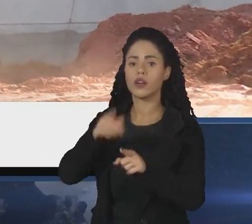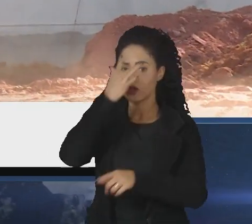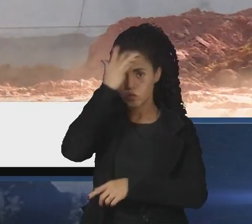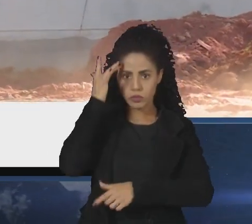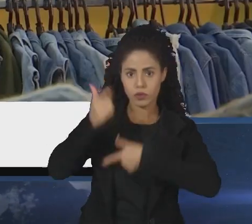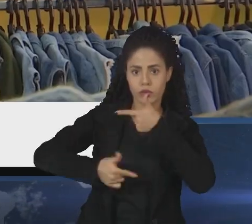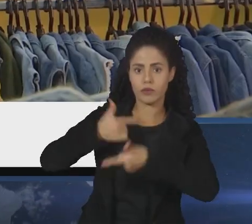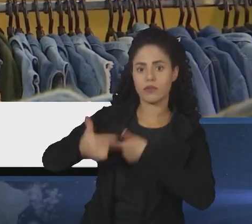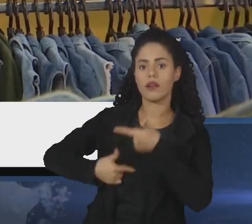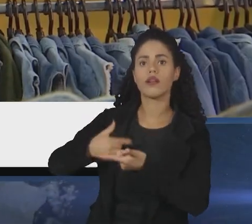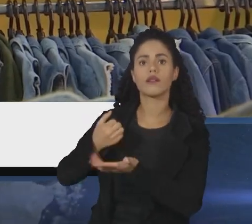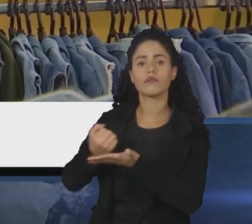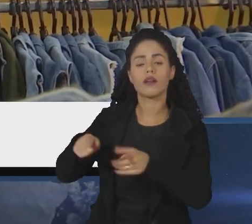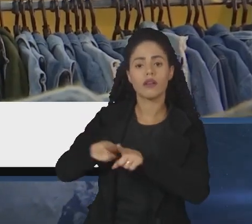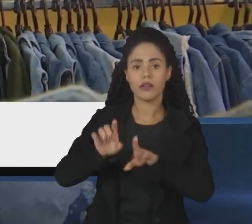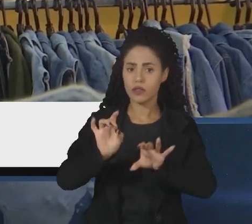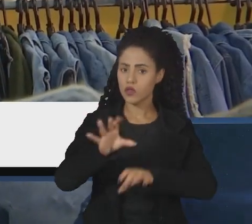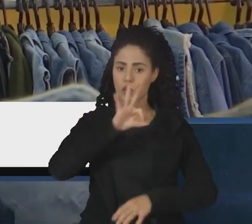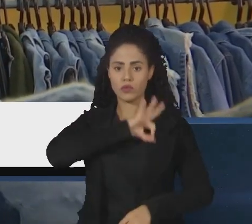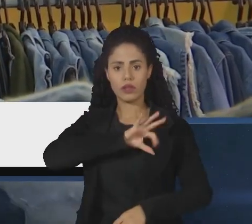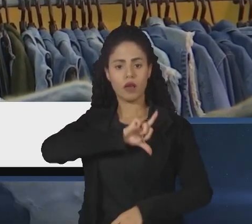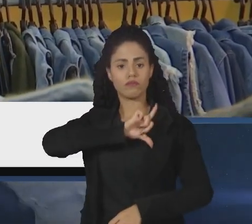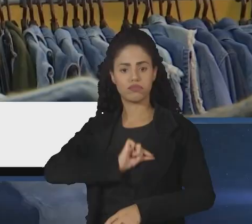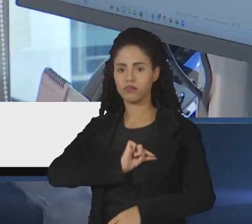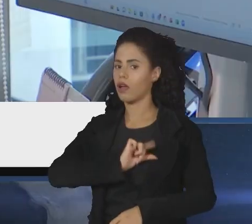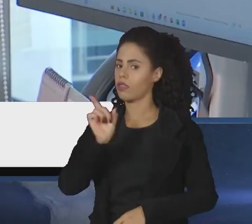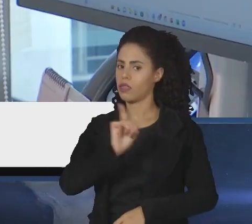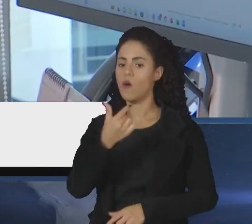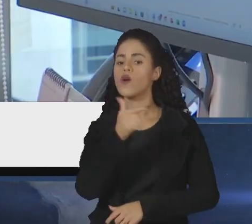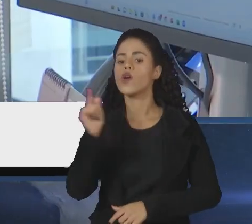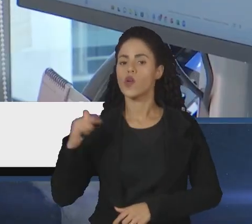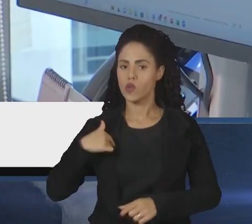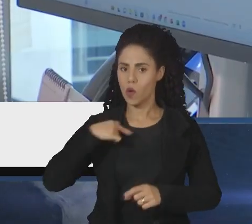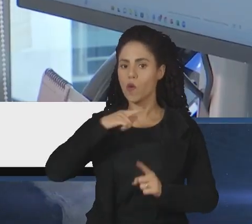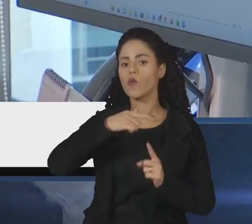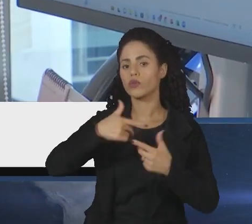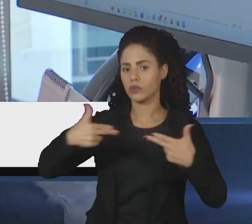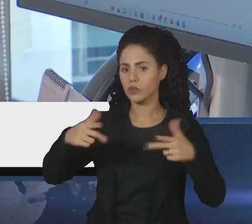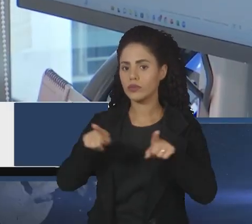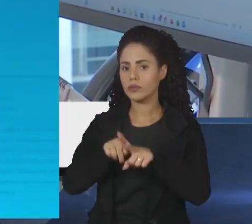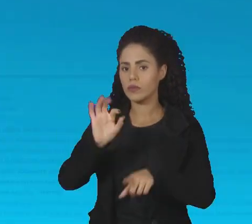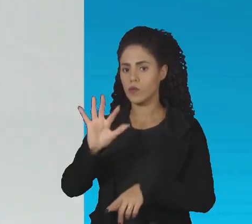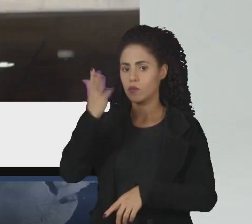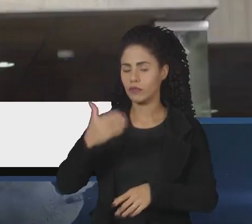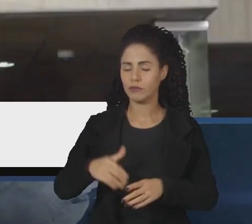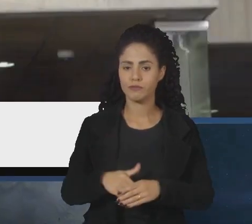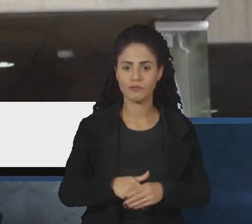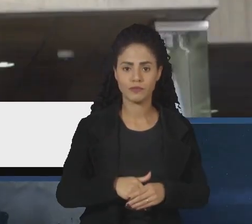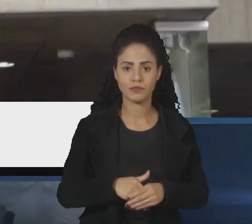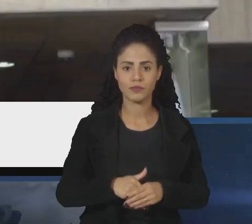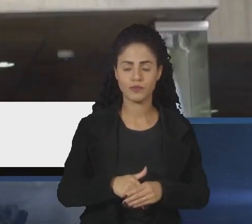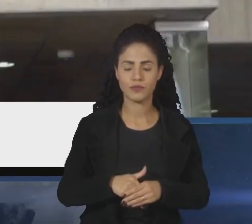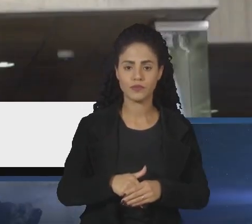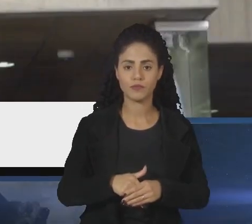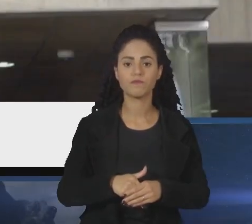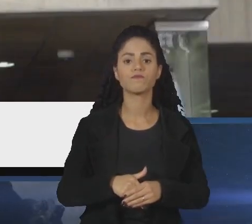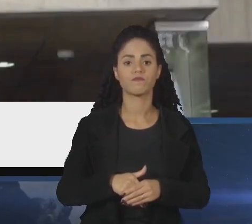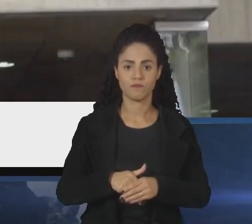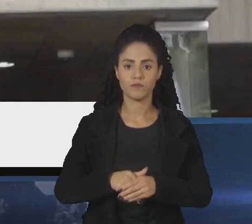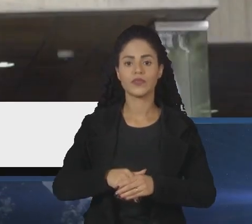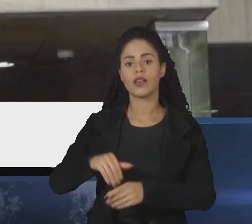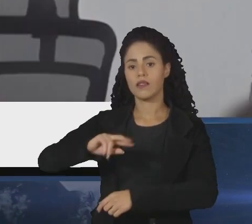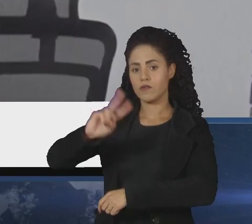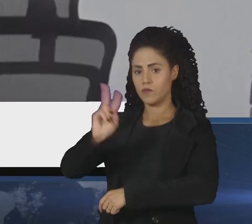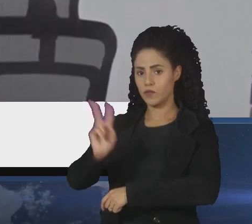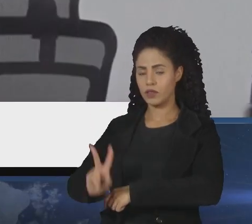trabalhadores formais. E nem é só o salário baixo que impulsiona a saída dos postos de trabalho. Na Venezuela, em